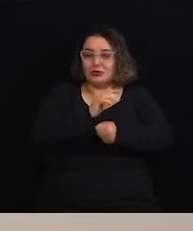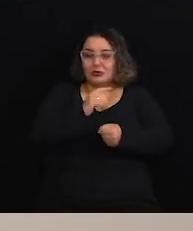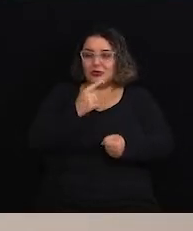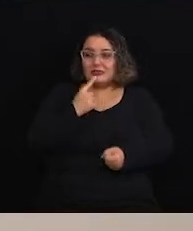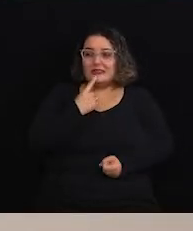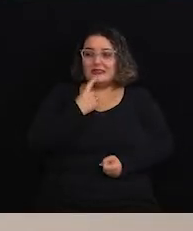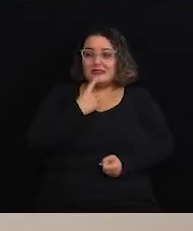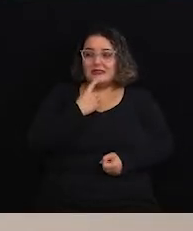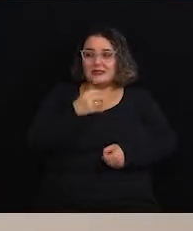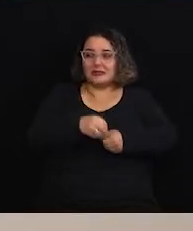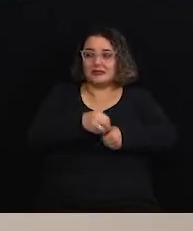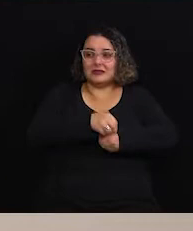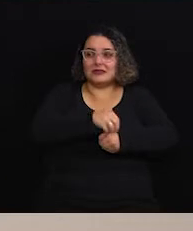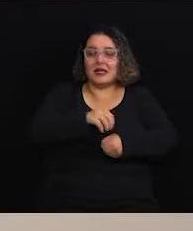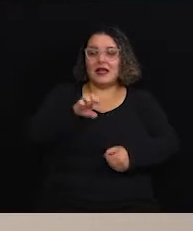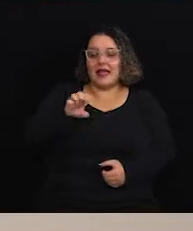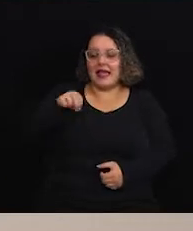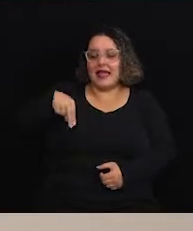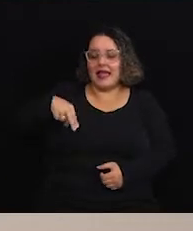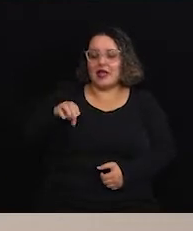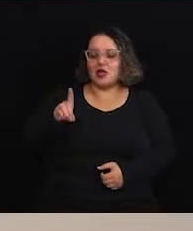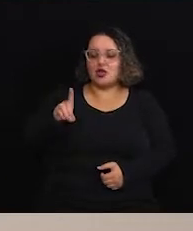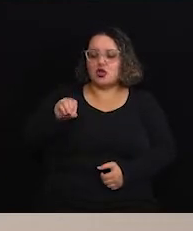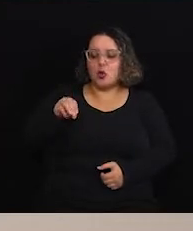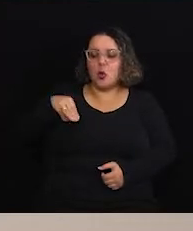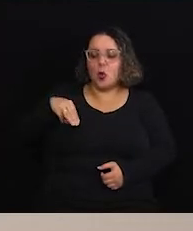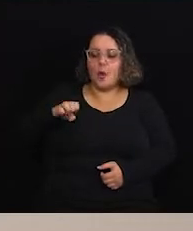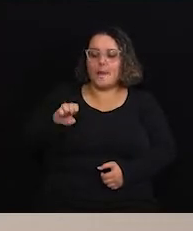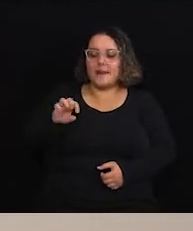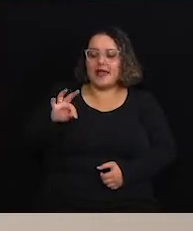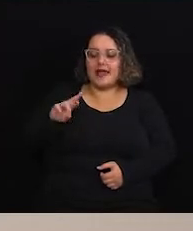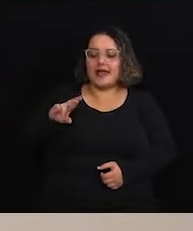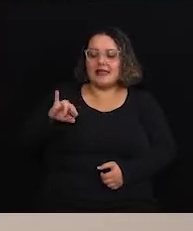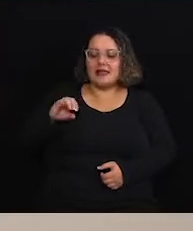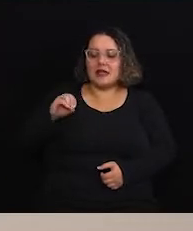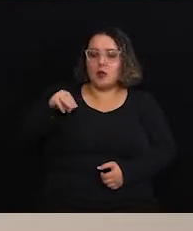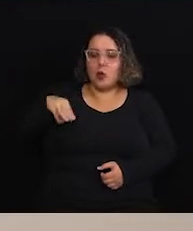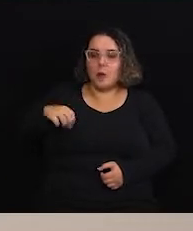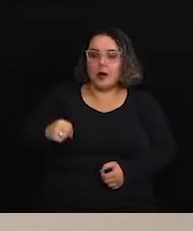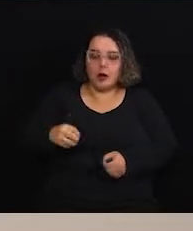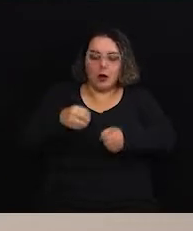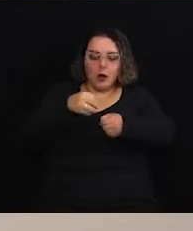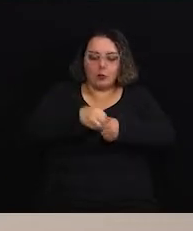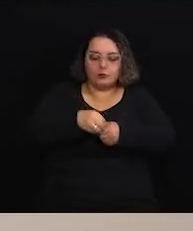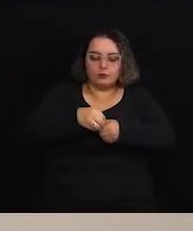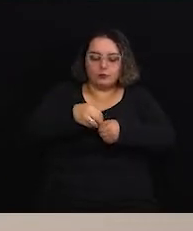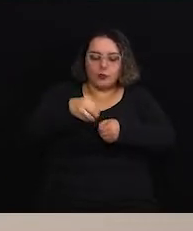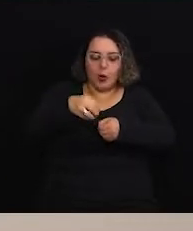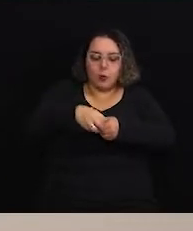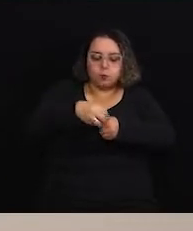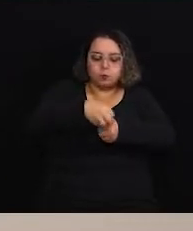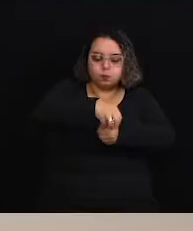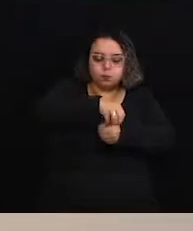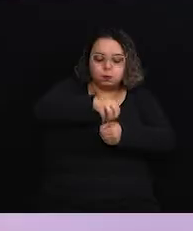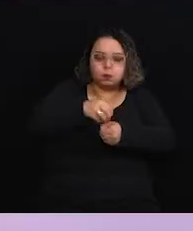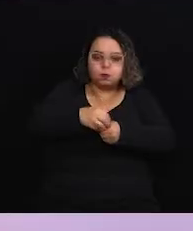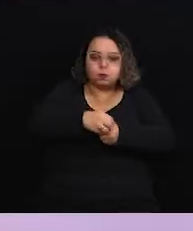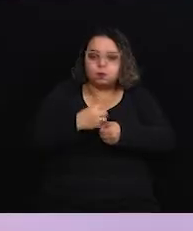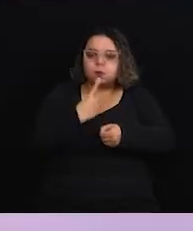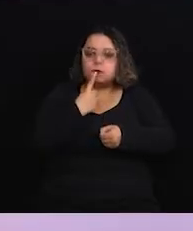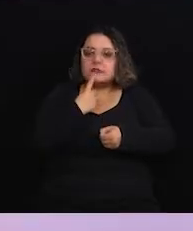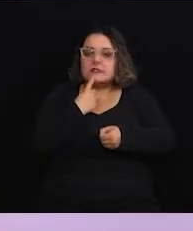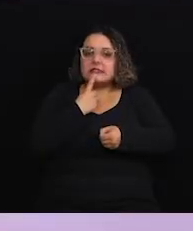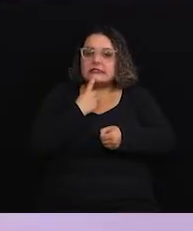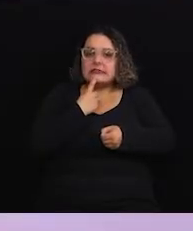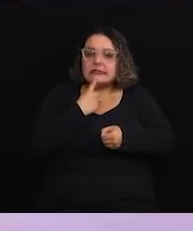esse cisto chama endometrioma, tá? Que é um cisto cheio de sangue que é relacionado com a endometriose. E